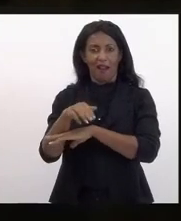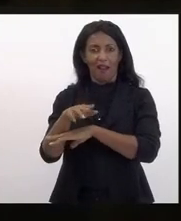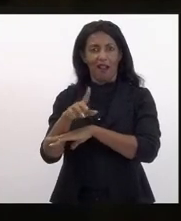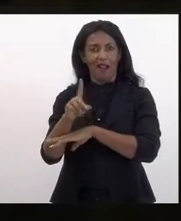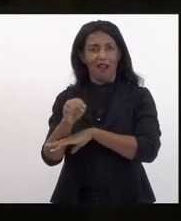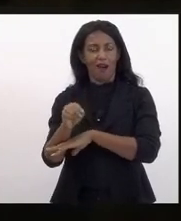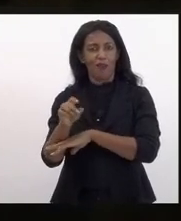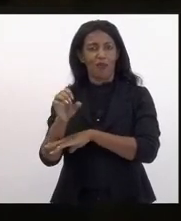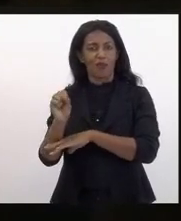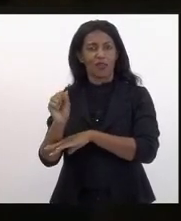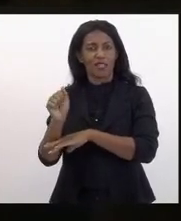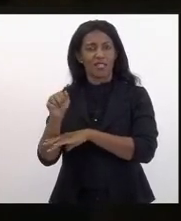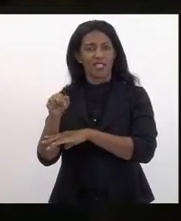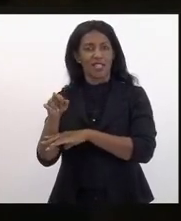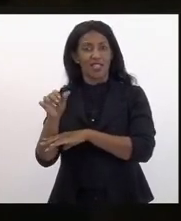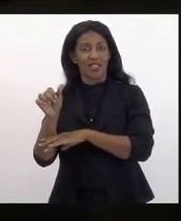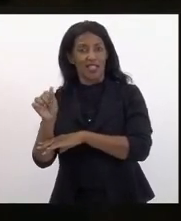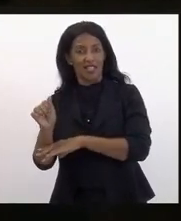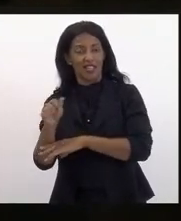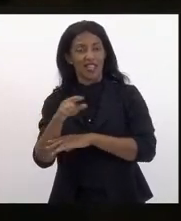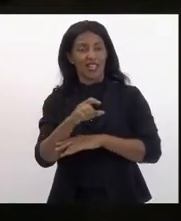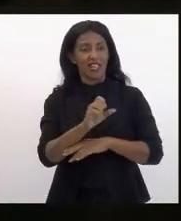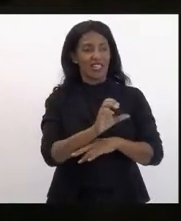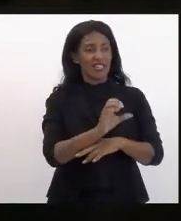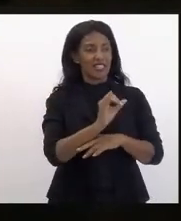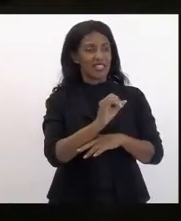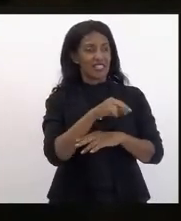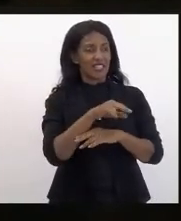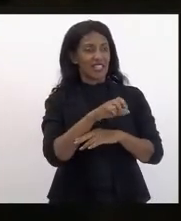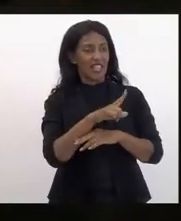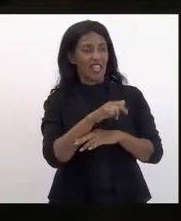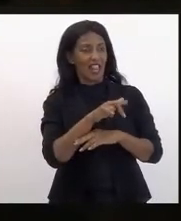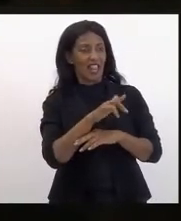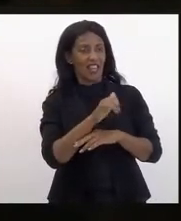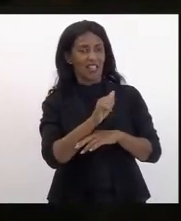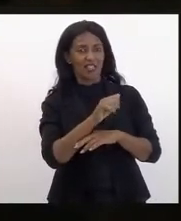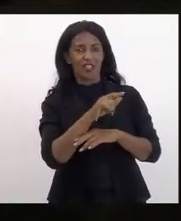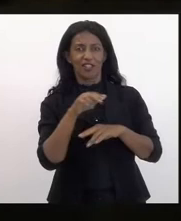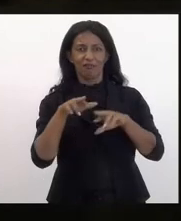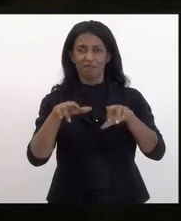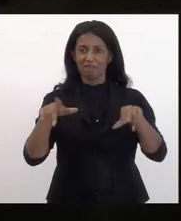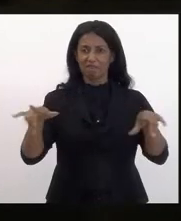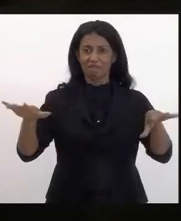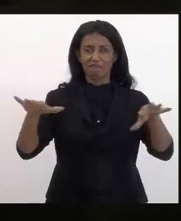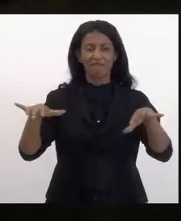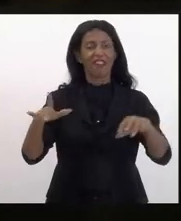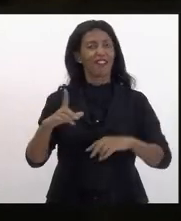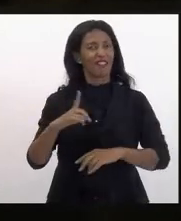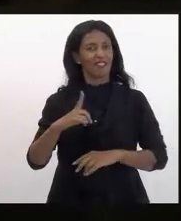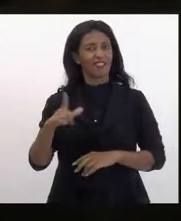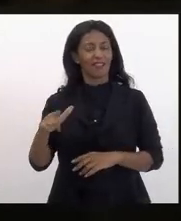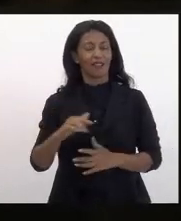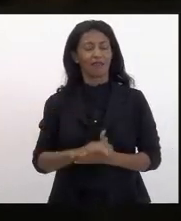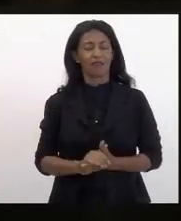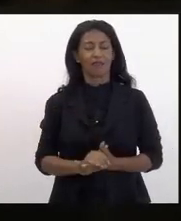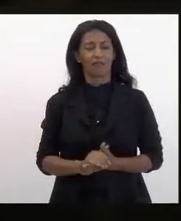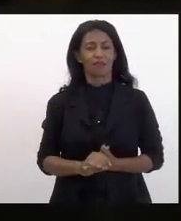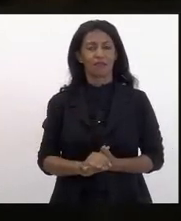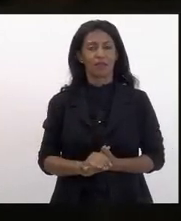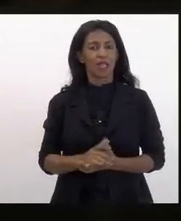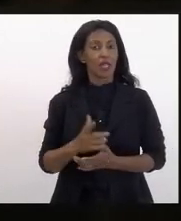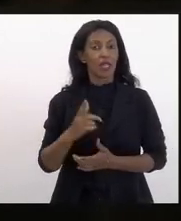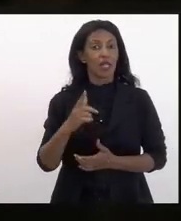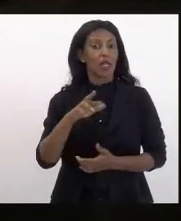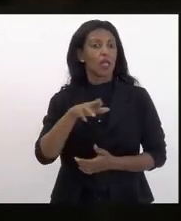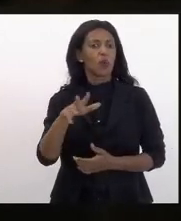Cinelândia. E não são muitas as espécimes de baobá de grande